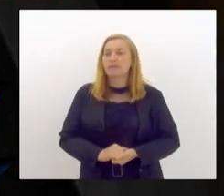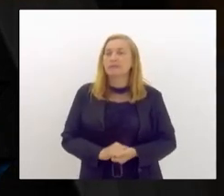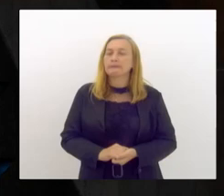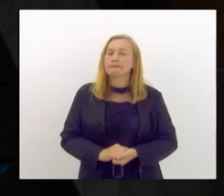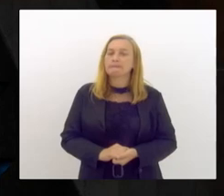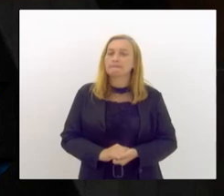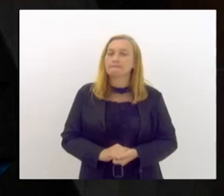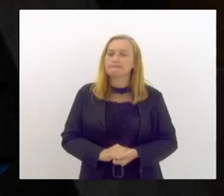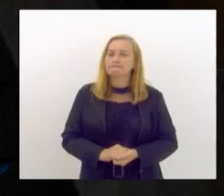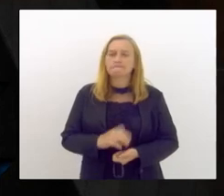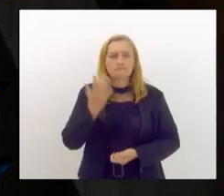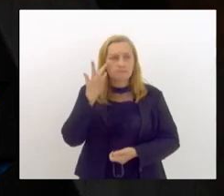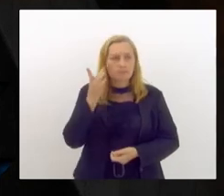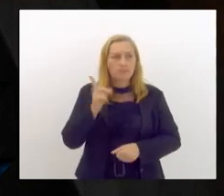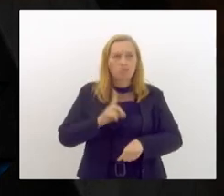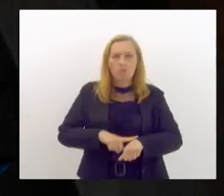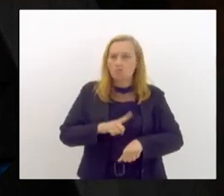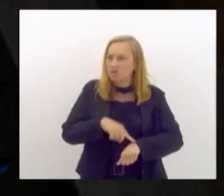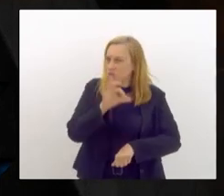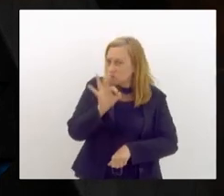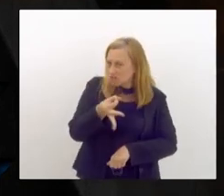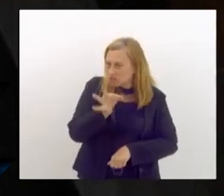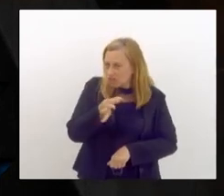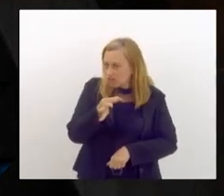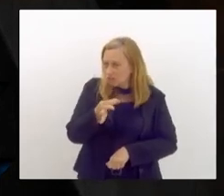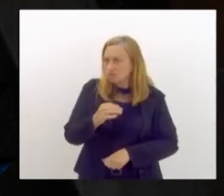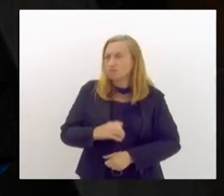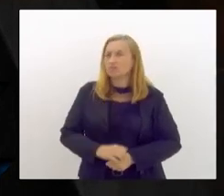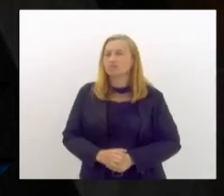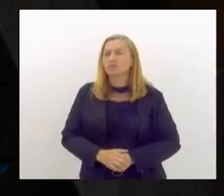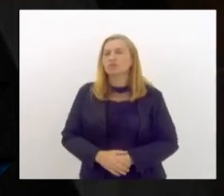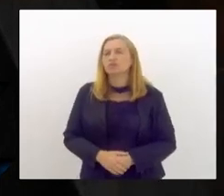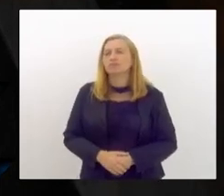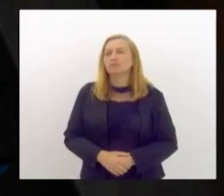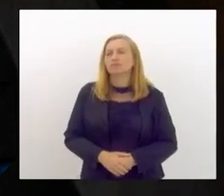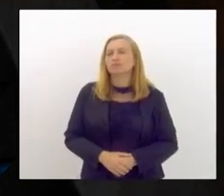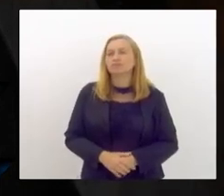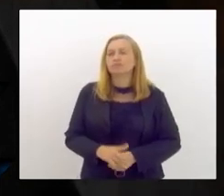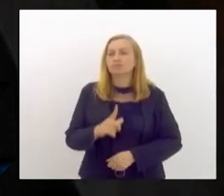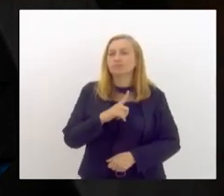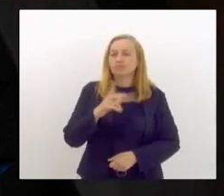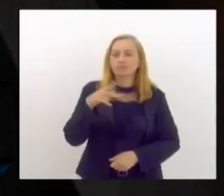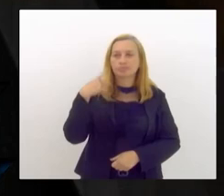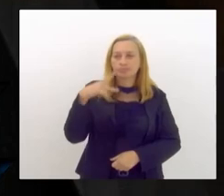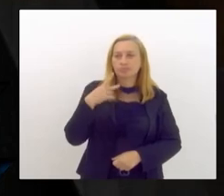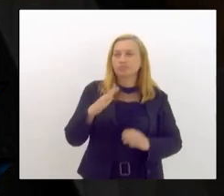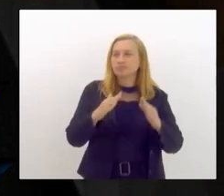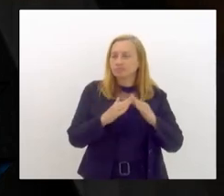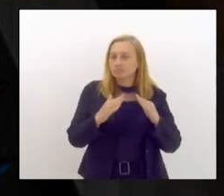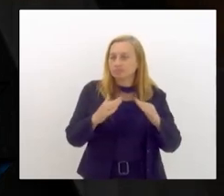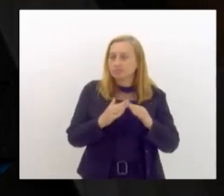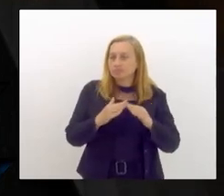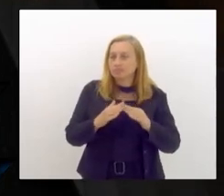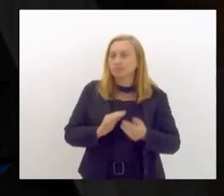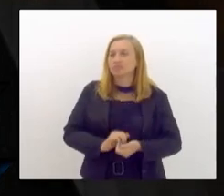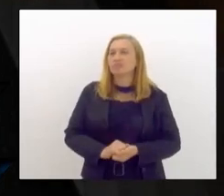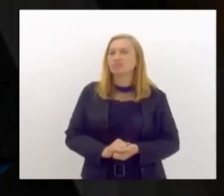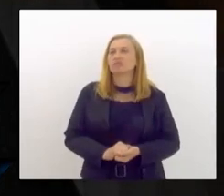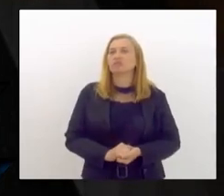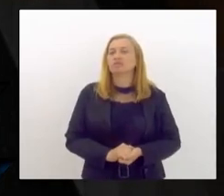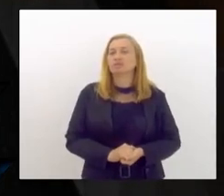e eu acho que o momento é oportuno, inclusive, para isso, é ter uma política de habitação popular